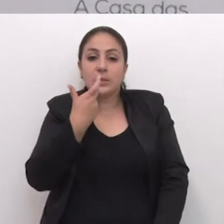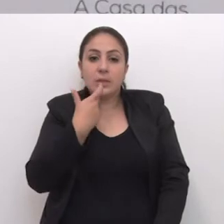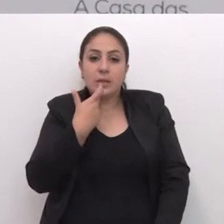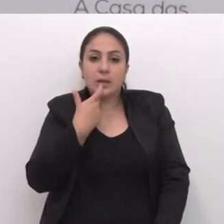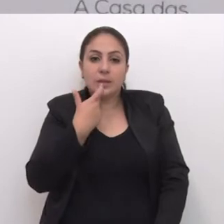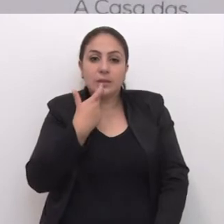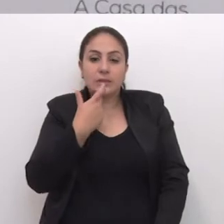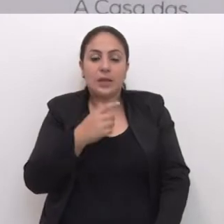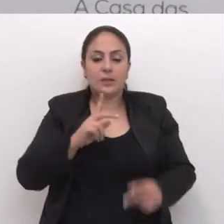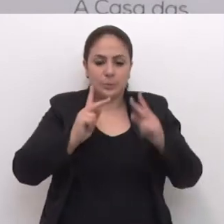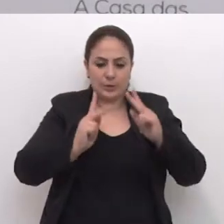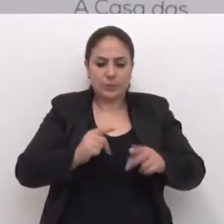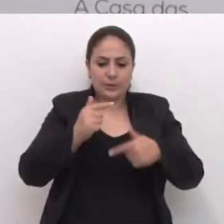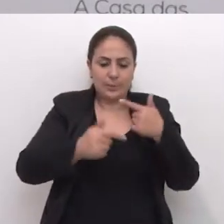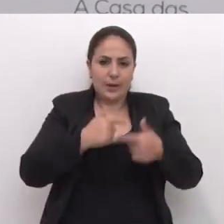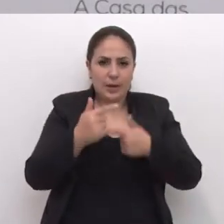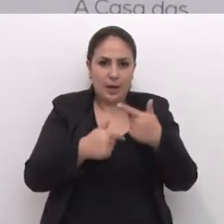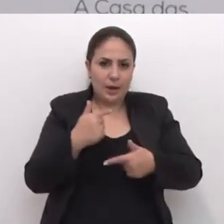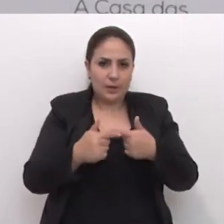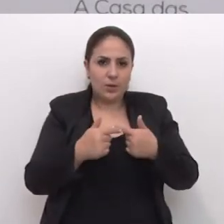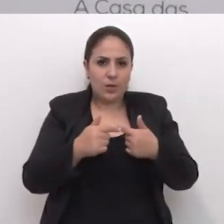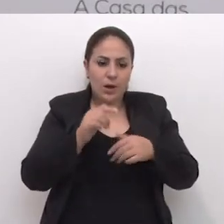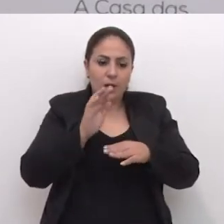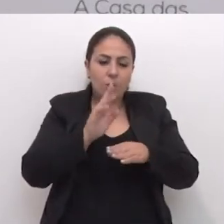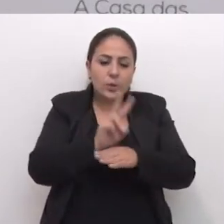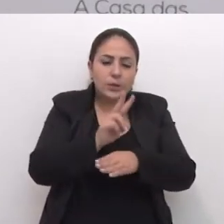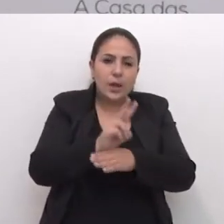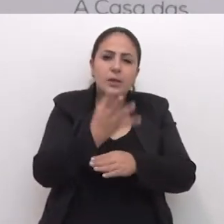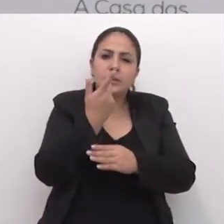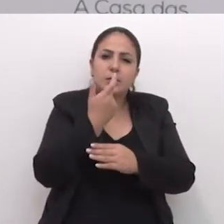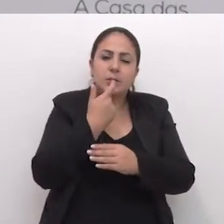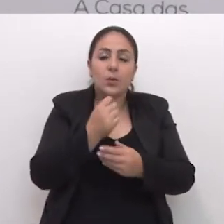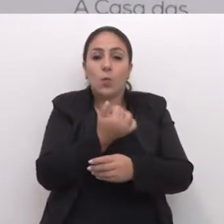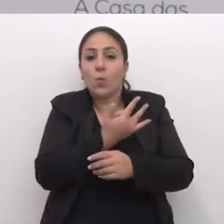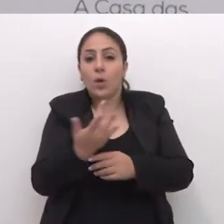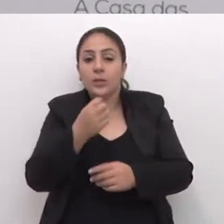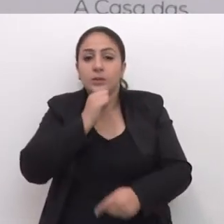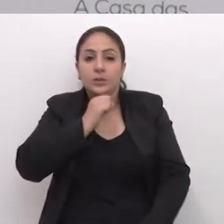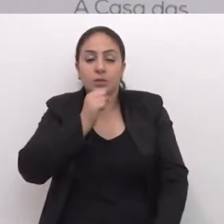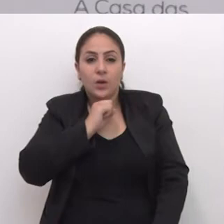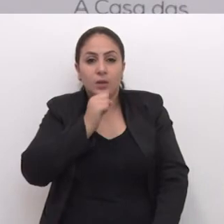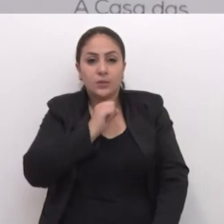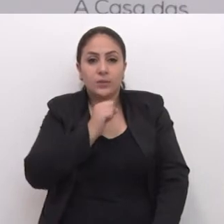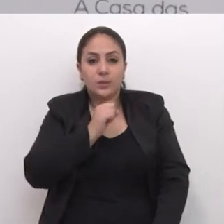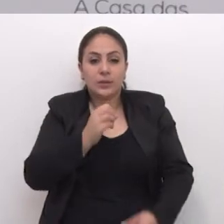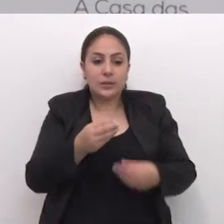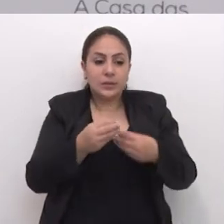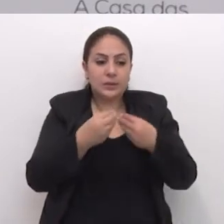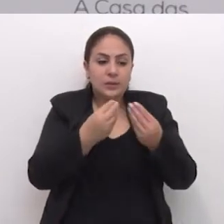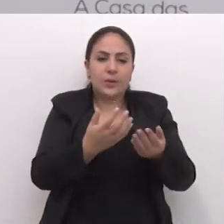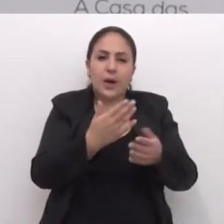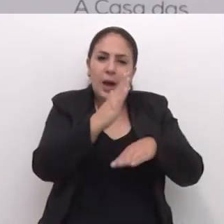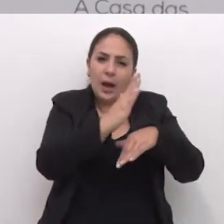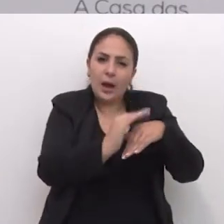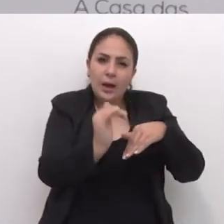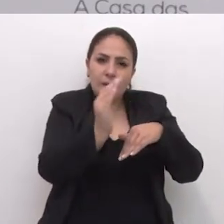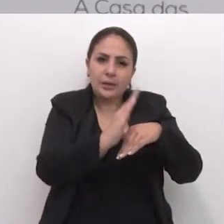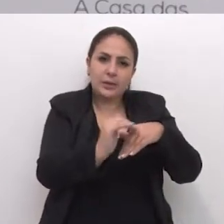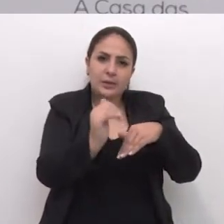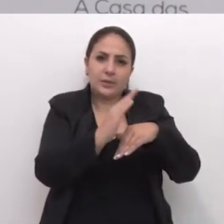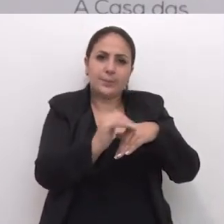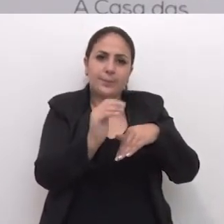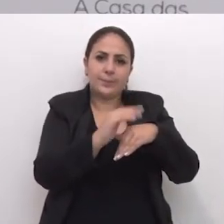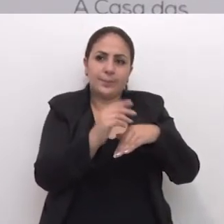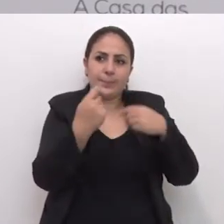pelas mãos das pessoas que trabalharam e que trabalham na Lucas Araújo? Quantos idosos receberam o